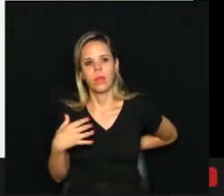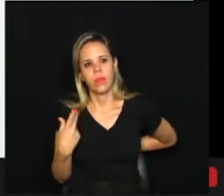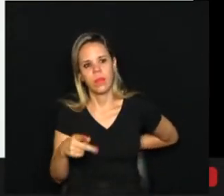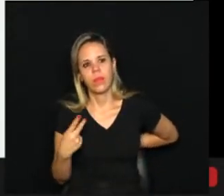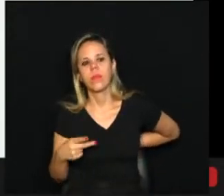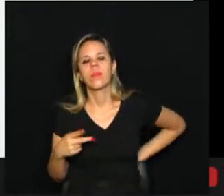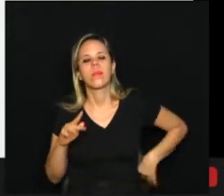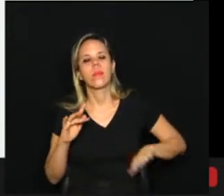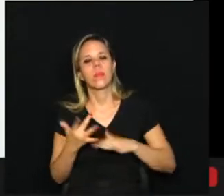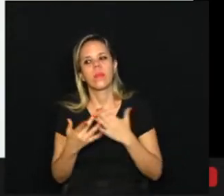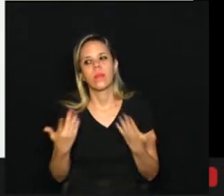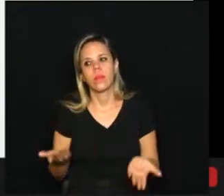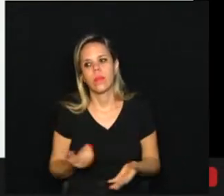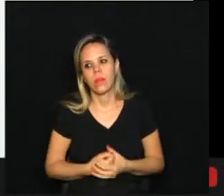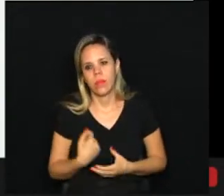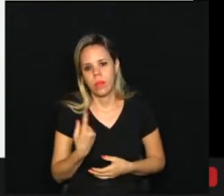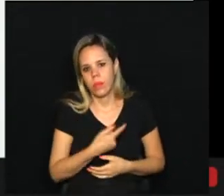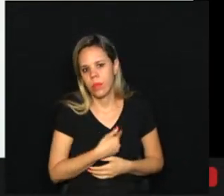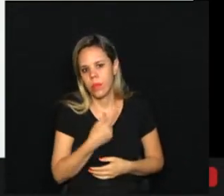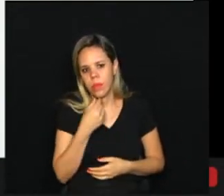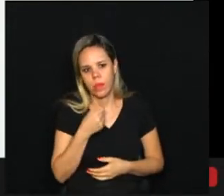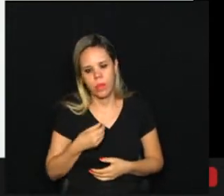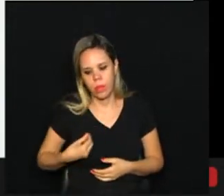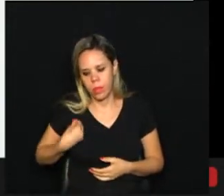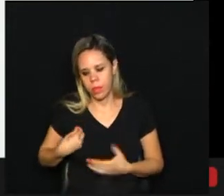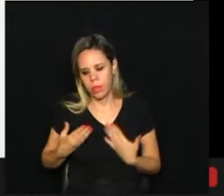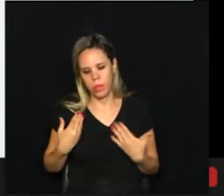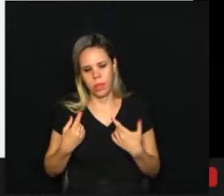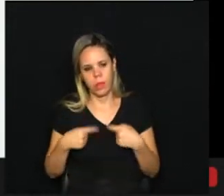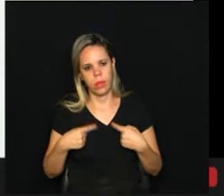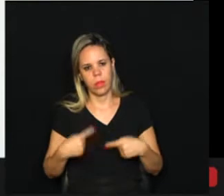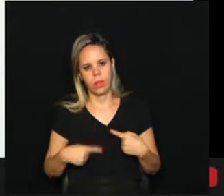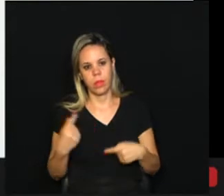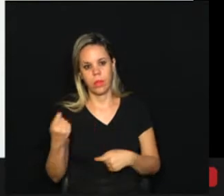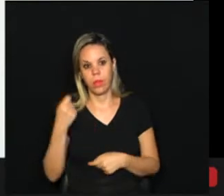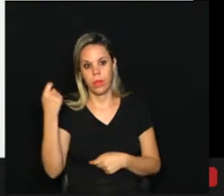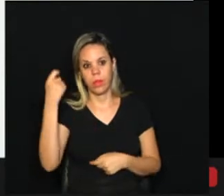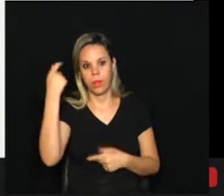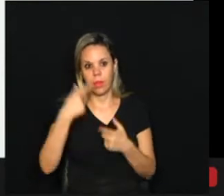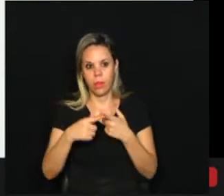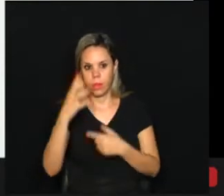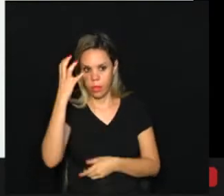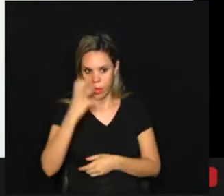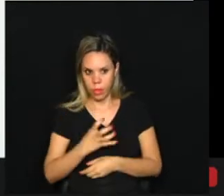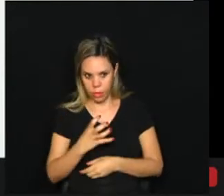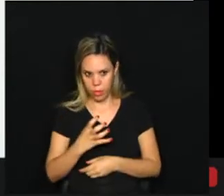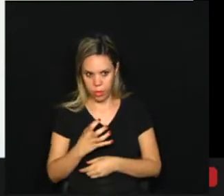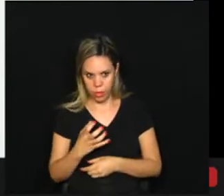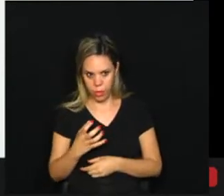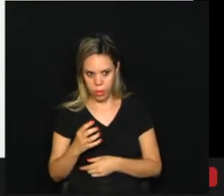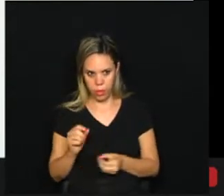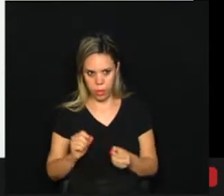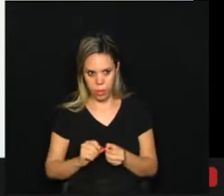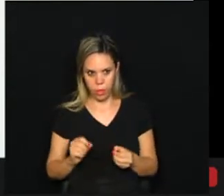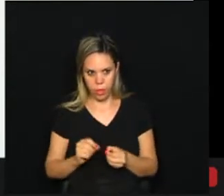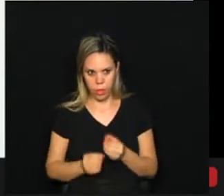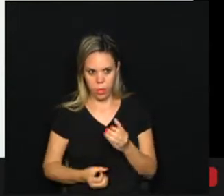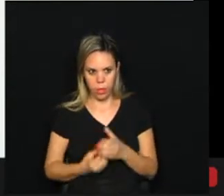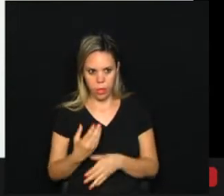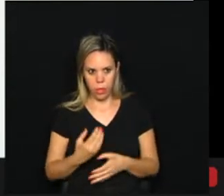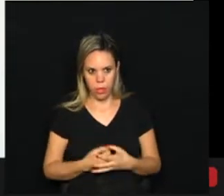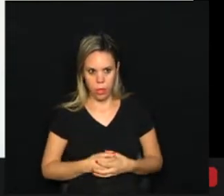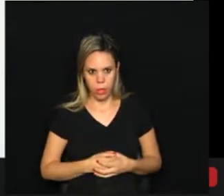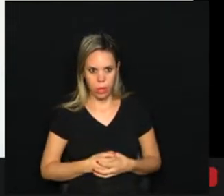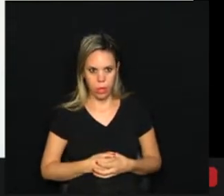redes sociais, nós não estaríamos aqui discutindo um caso tão grave, tão sério, como que foi o que aconteceu.